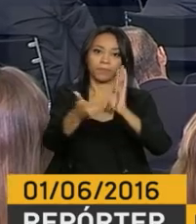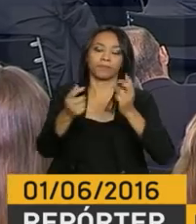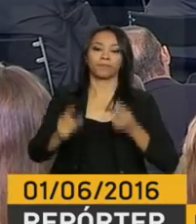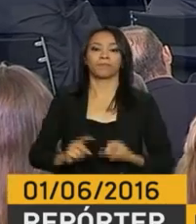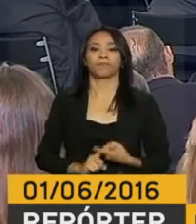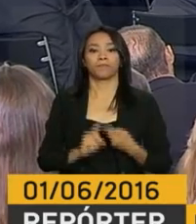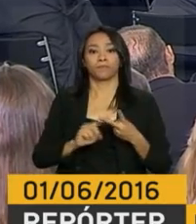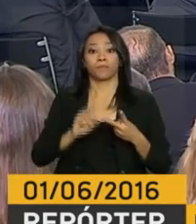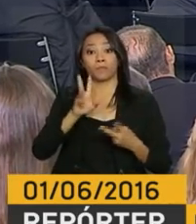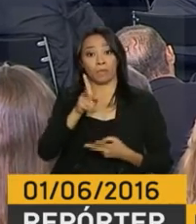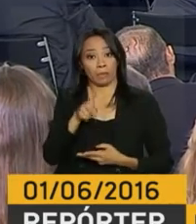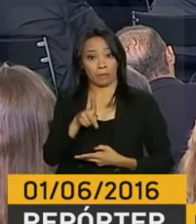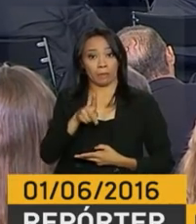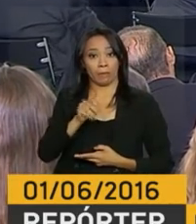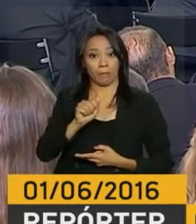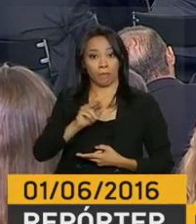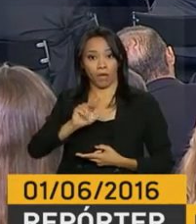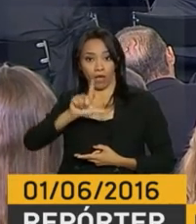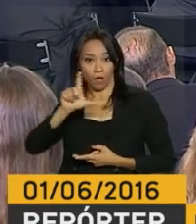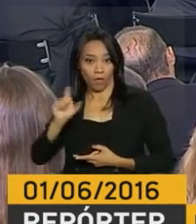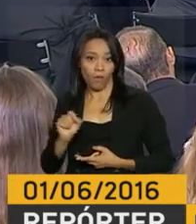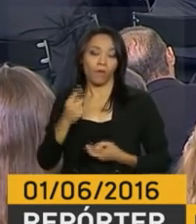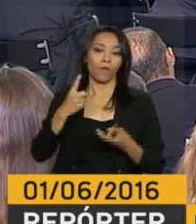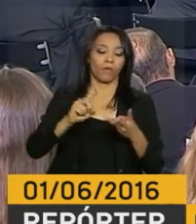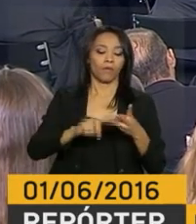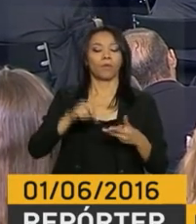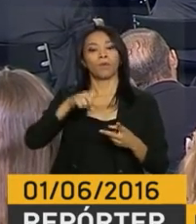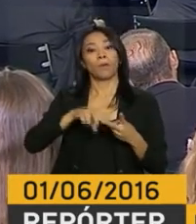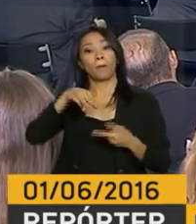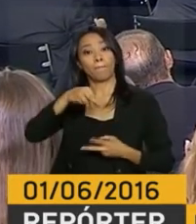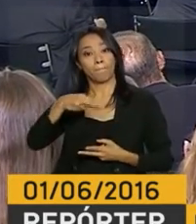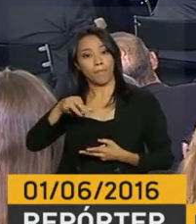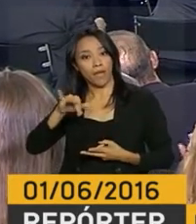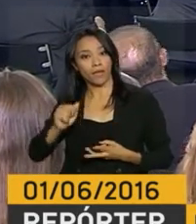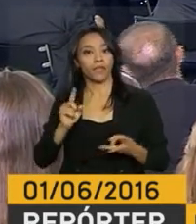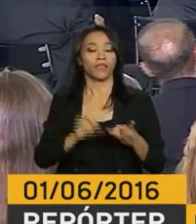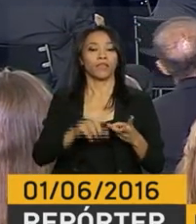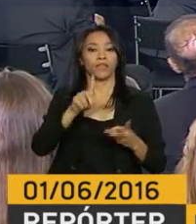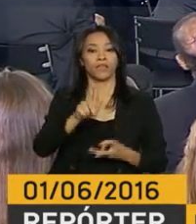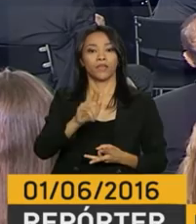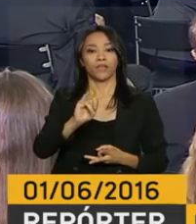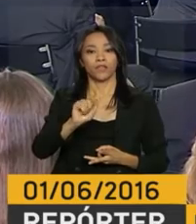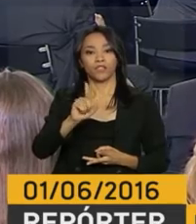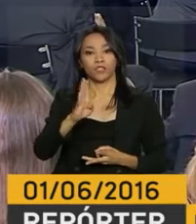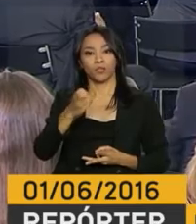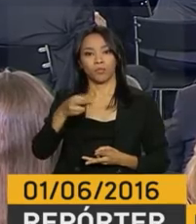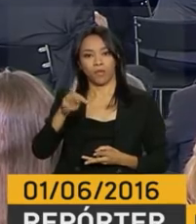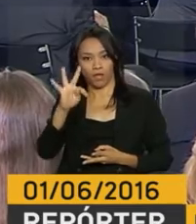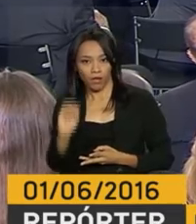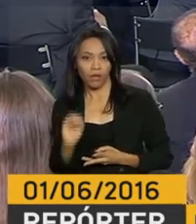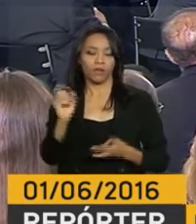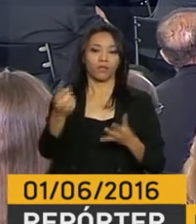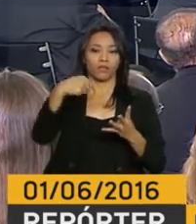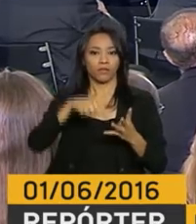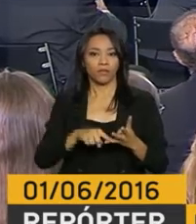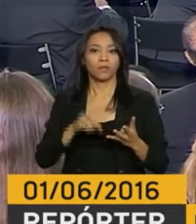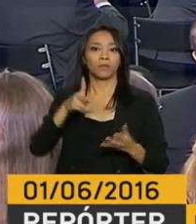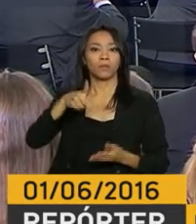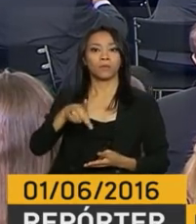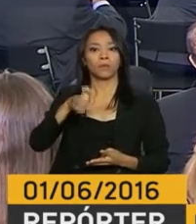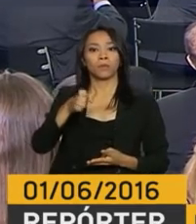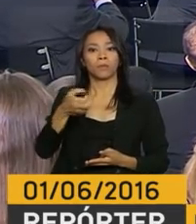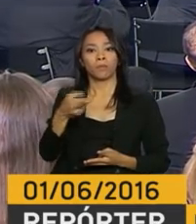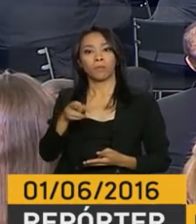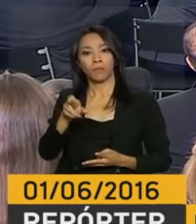Paulo cafarelli senora Maria Silvia Bastos Marques Sen senoro Senhor Pedro